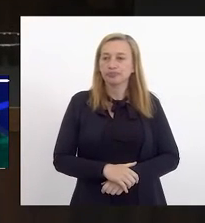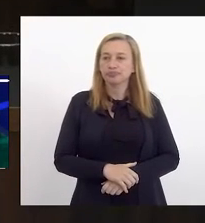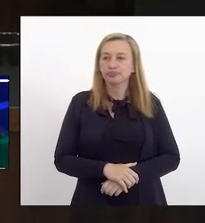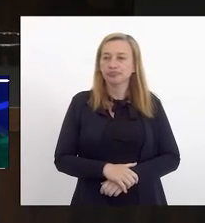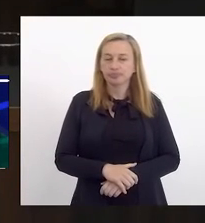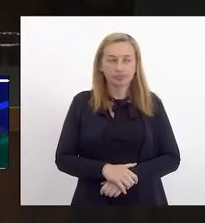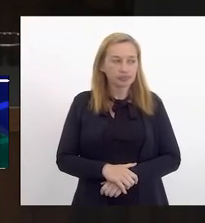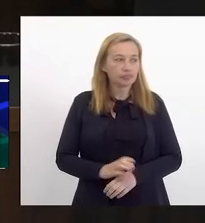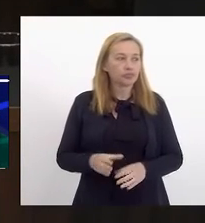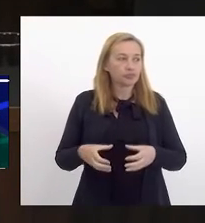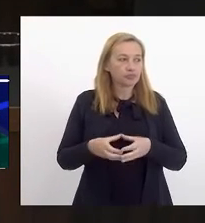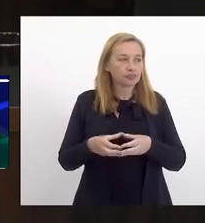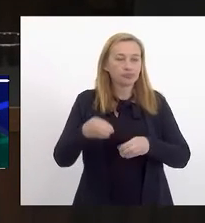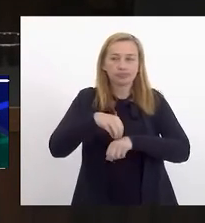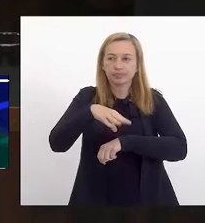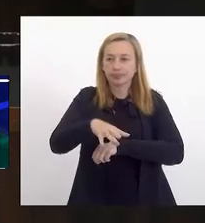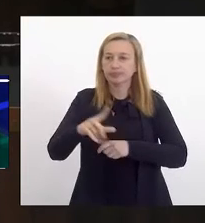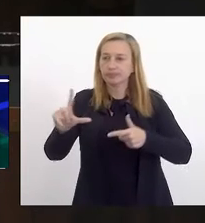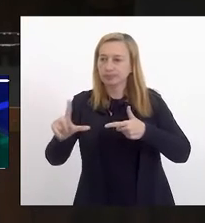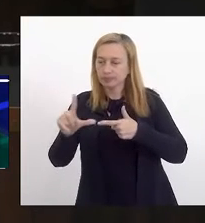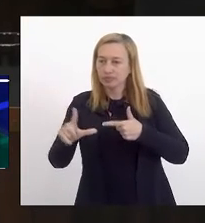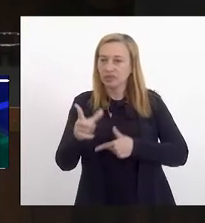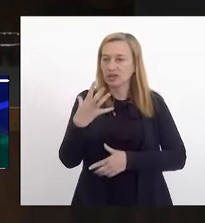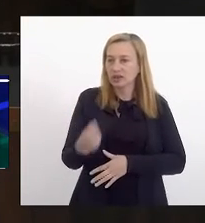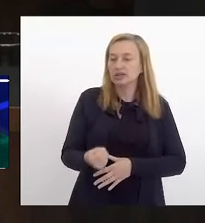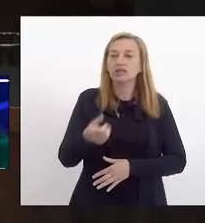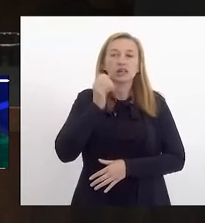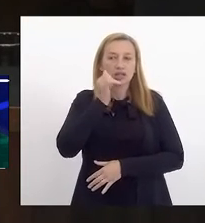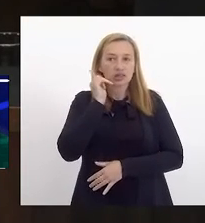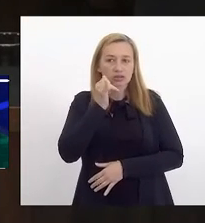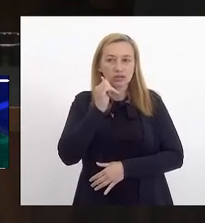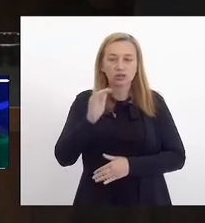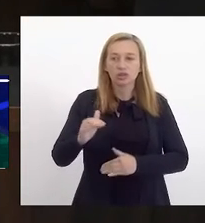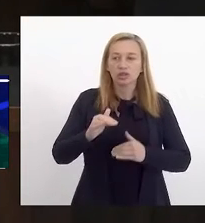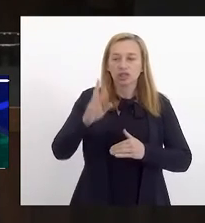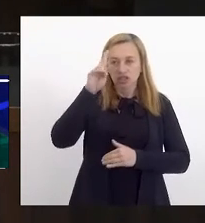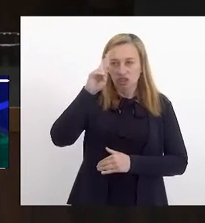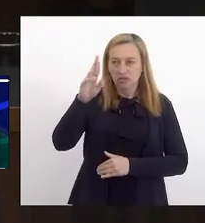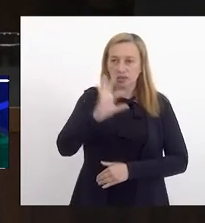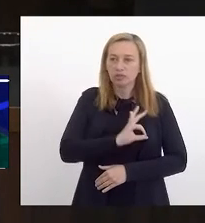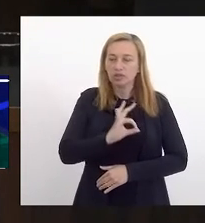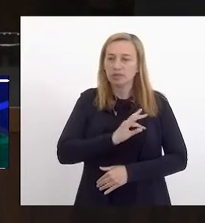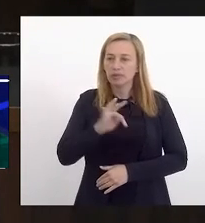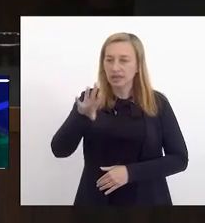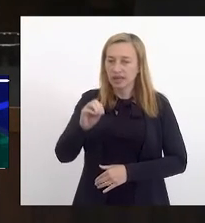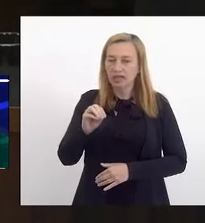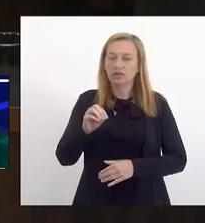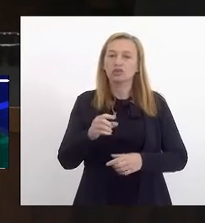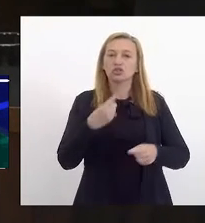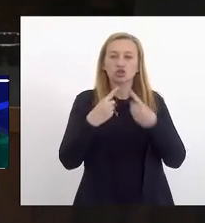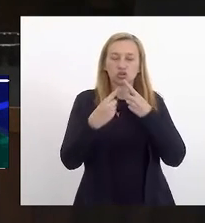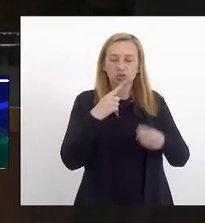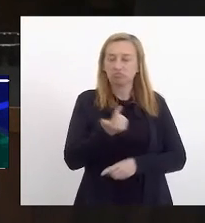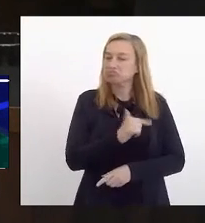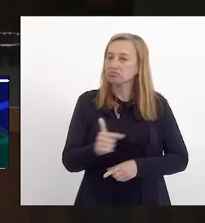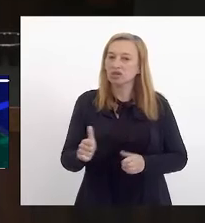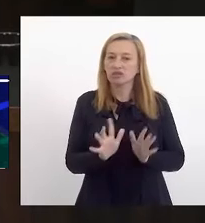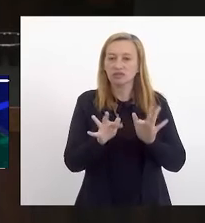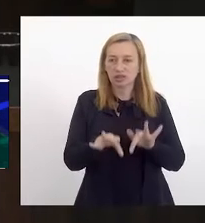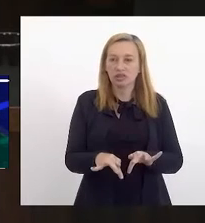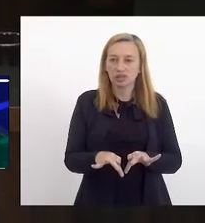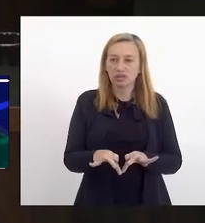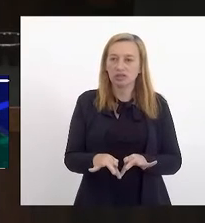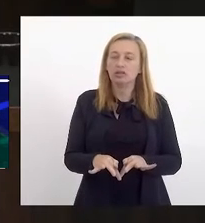de indicação legislativa é favorável. Relator, deputado subtenente Bernardo. Em discussão. Não havendo quem queira discutir,